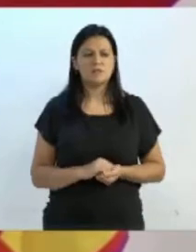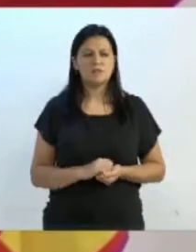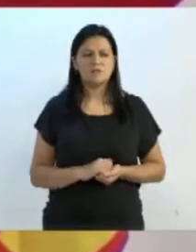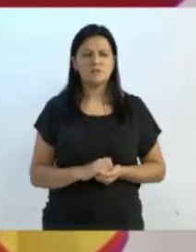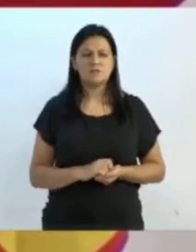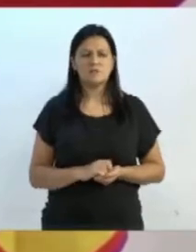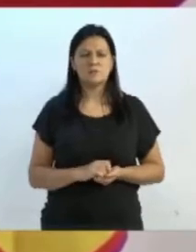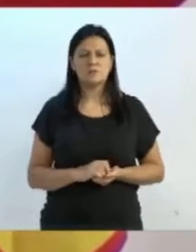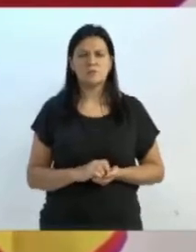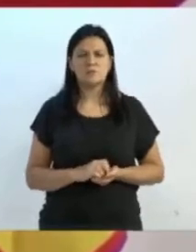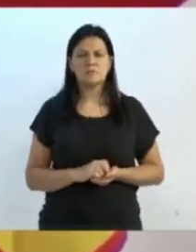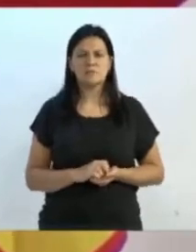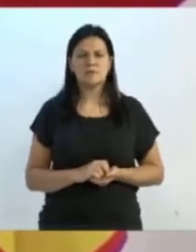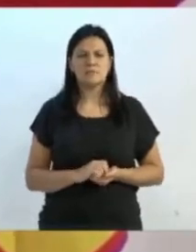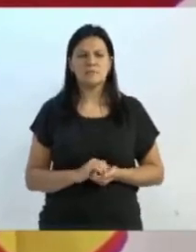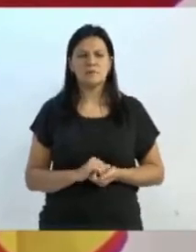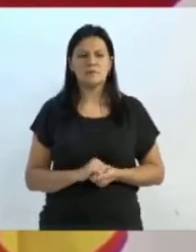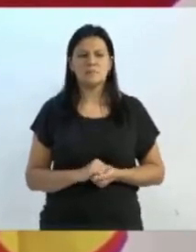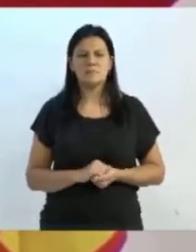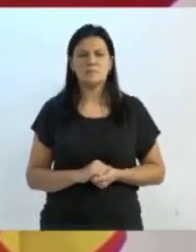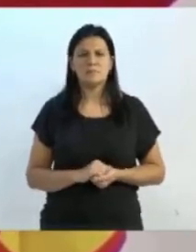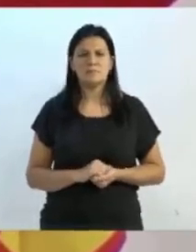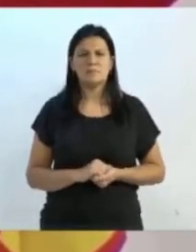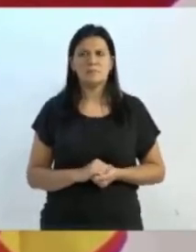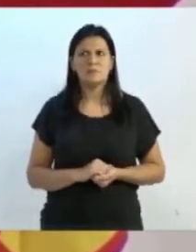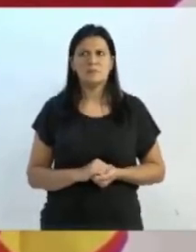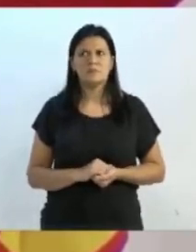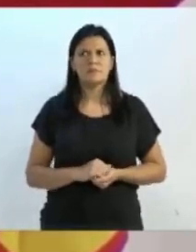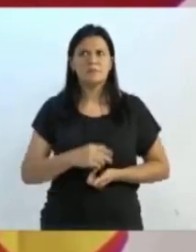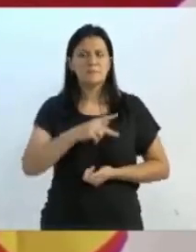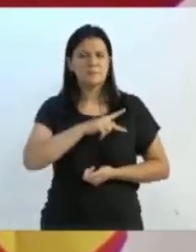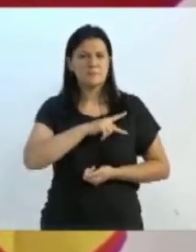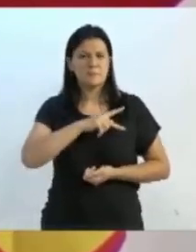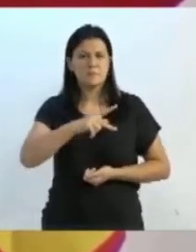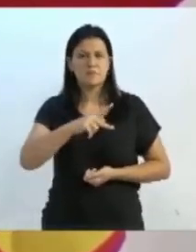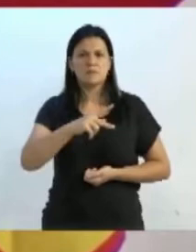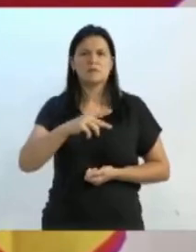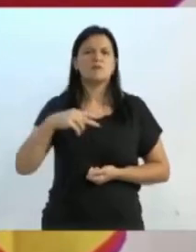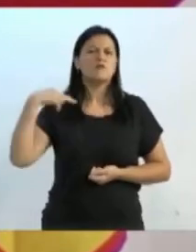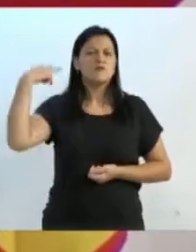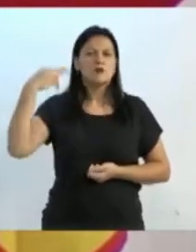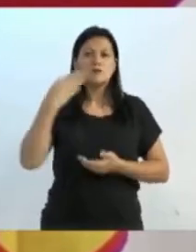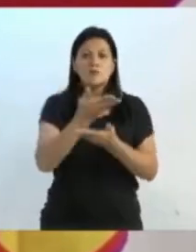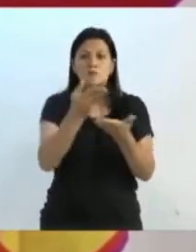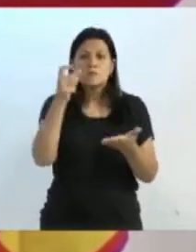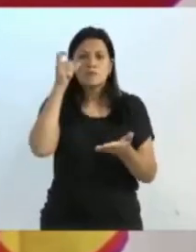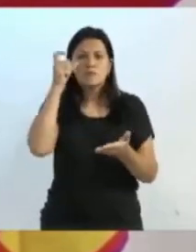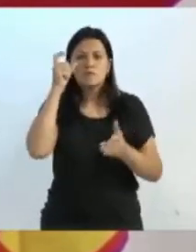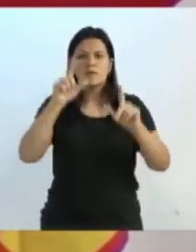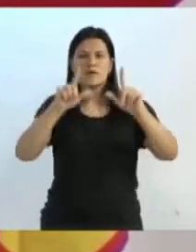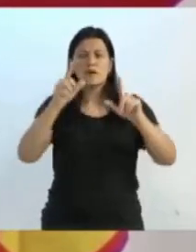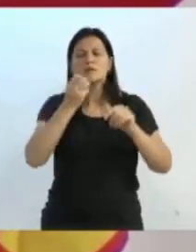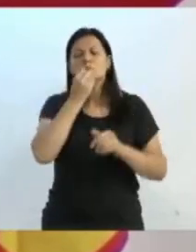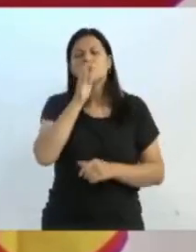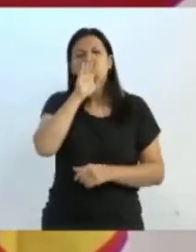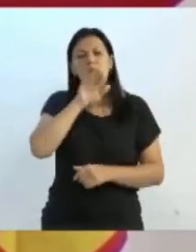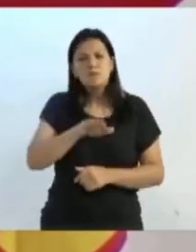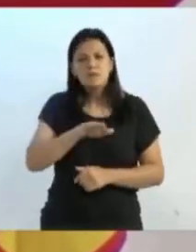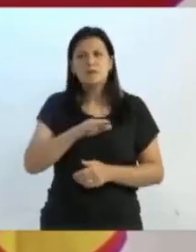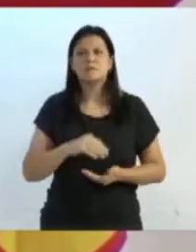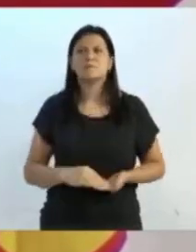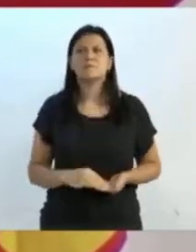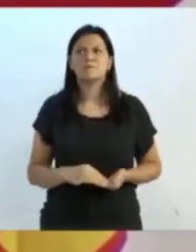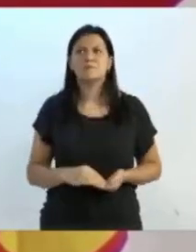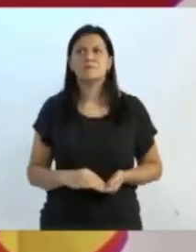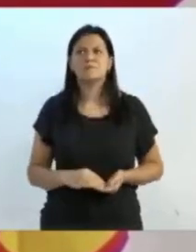Senhor presidente, senhores vereadores, senhoras e senhores que nos assistem, muito boa tarde. Eu quero hoje iniciar o